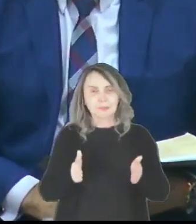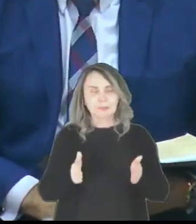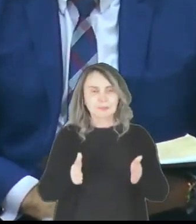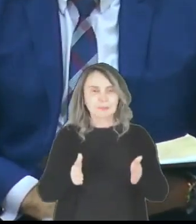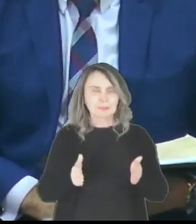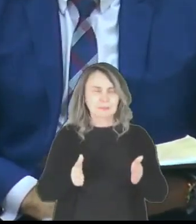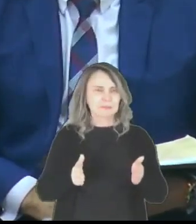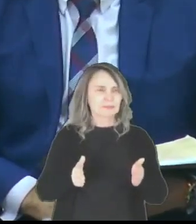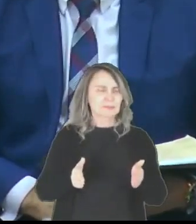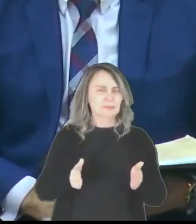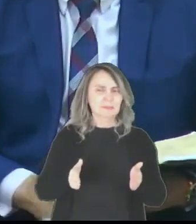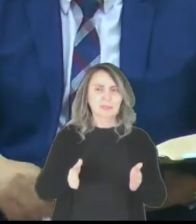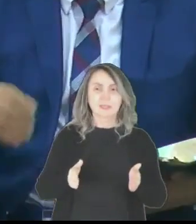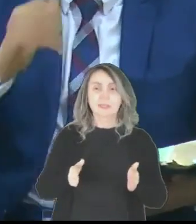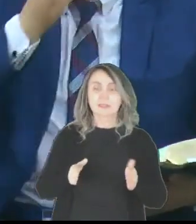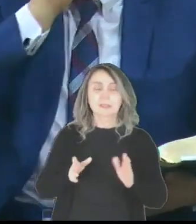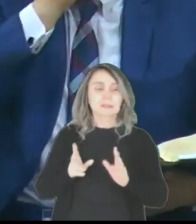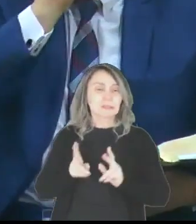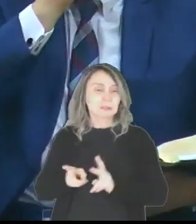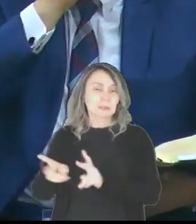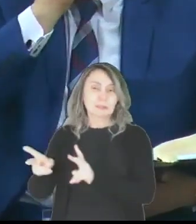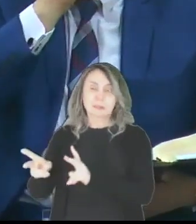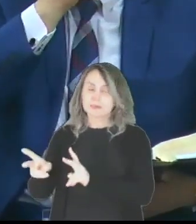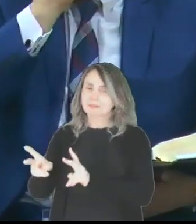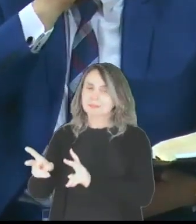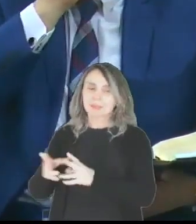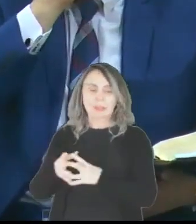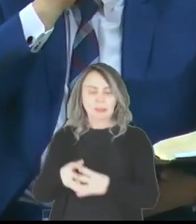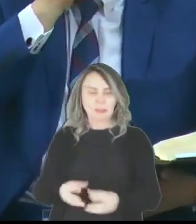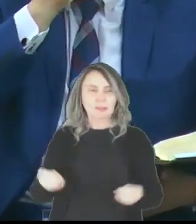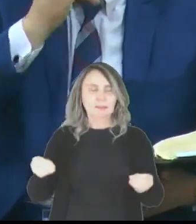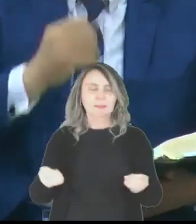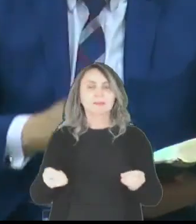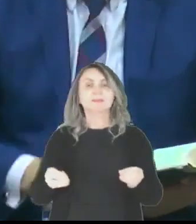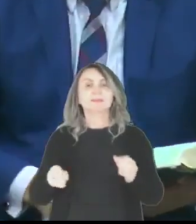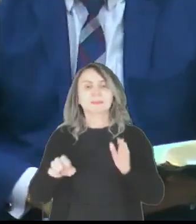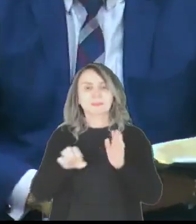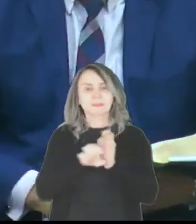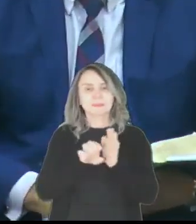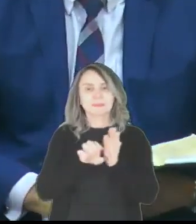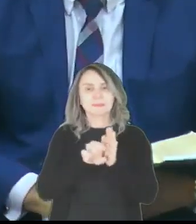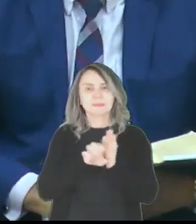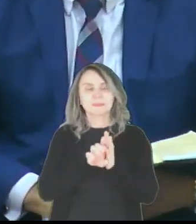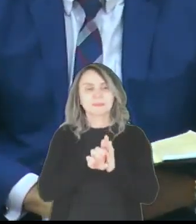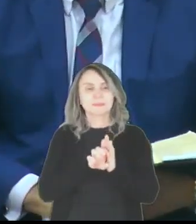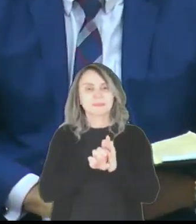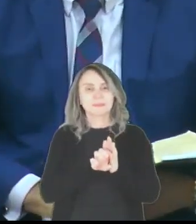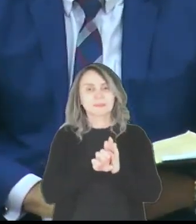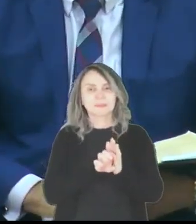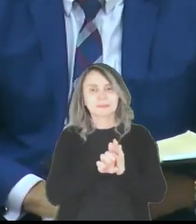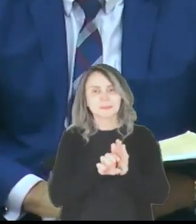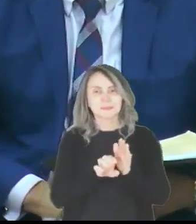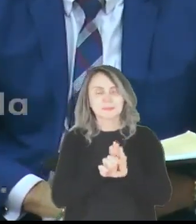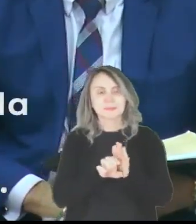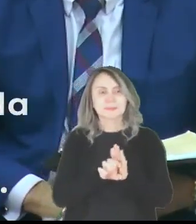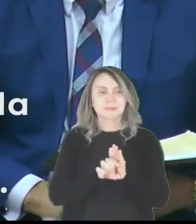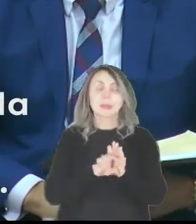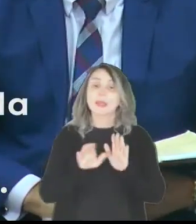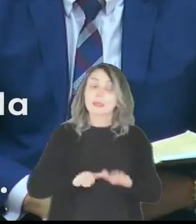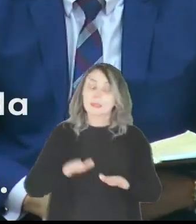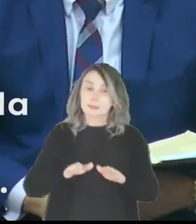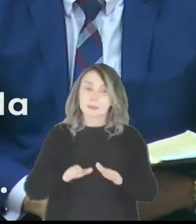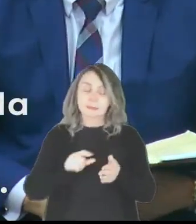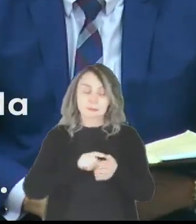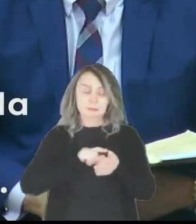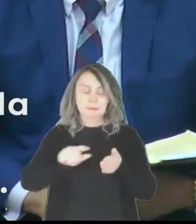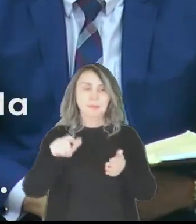para sempre. Vamos ver isso no livro de Êxodo 16 e 21. Esse vai ser o último versículo, possivelmente, não sei. A não ser que Deus me